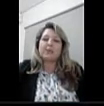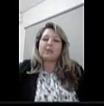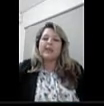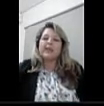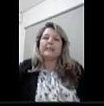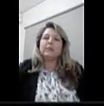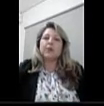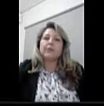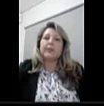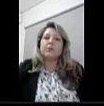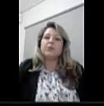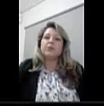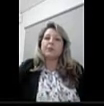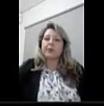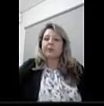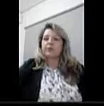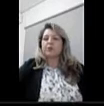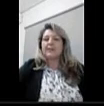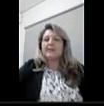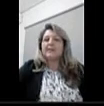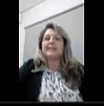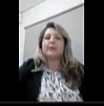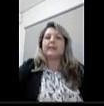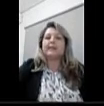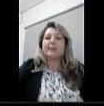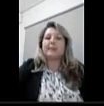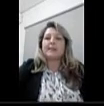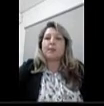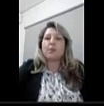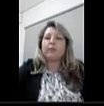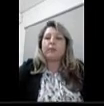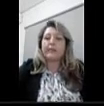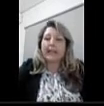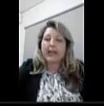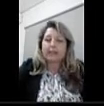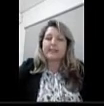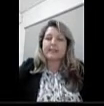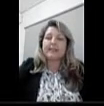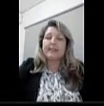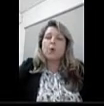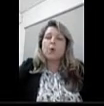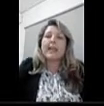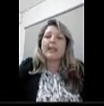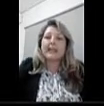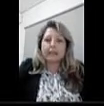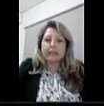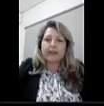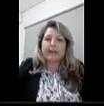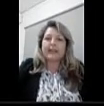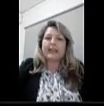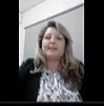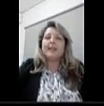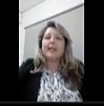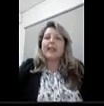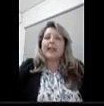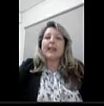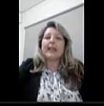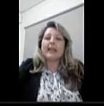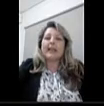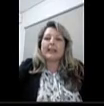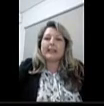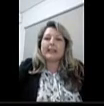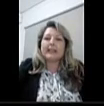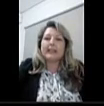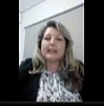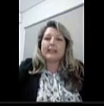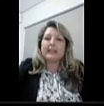isso, então, talvez hoje os professores se sintam até mais confortáveis. O que é gravar, né? O uso de calculadora,